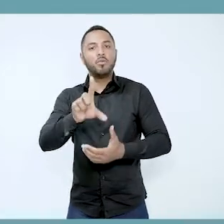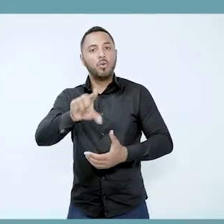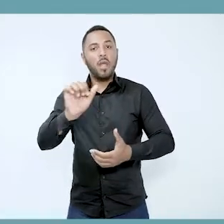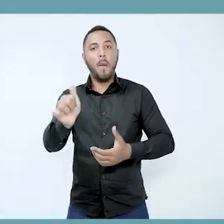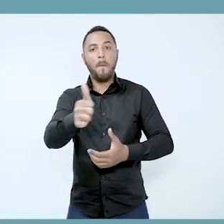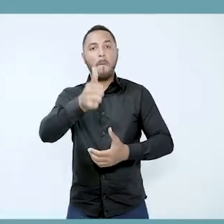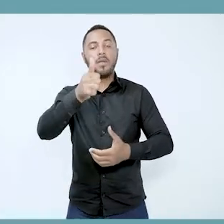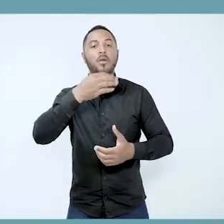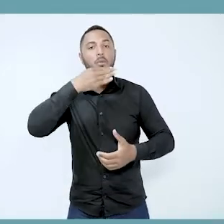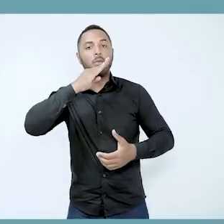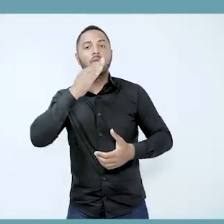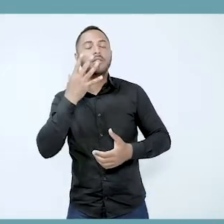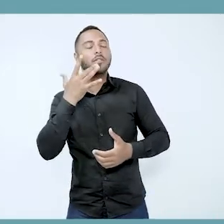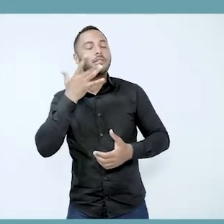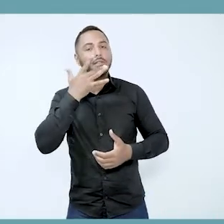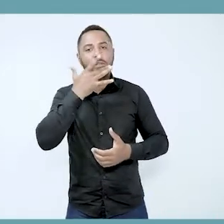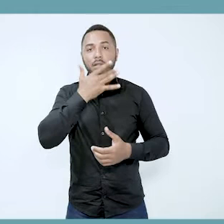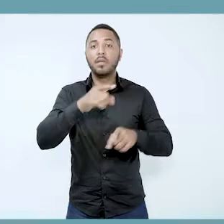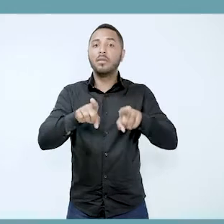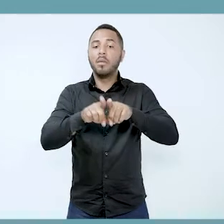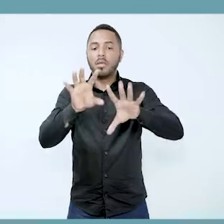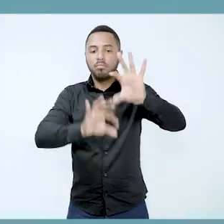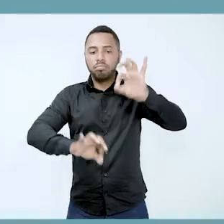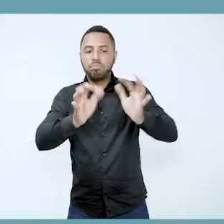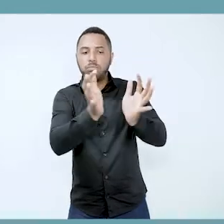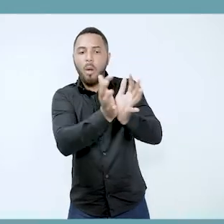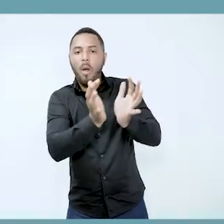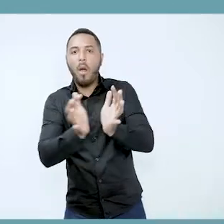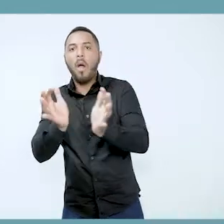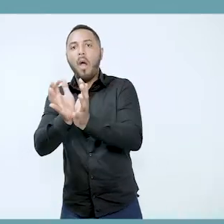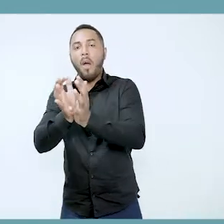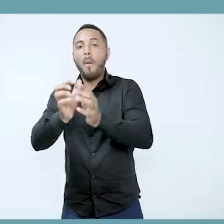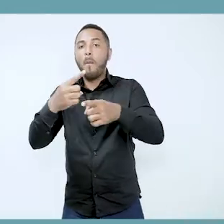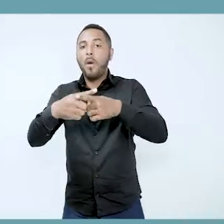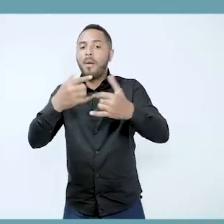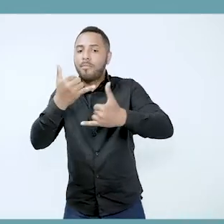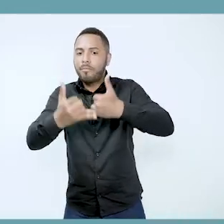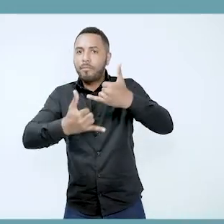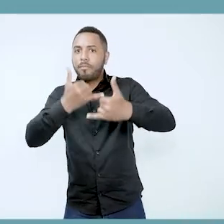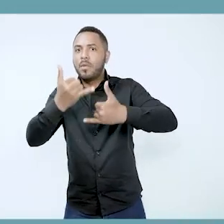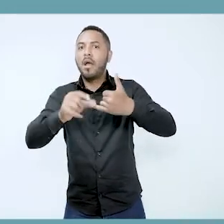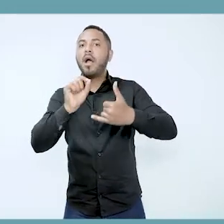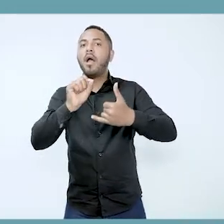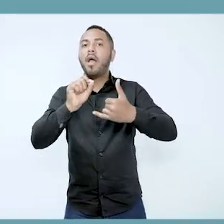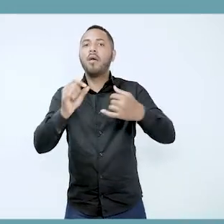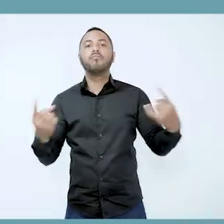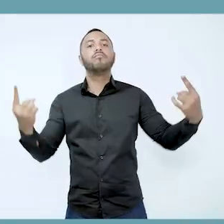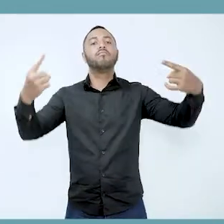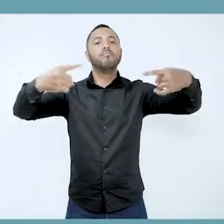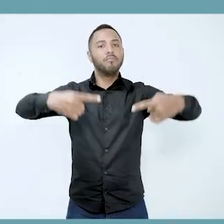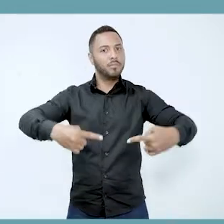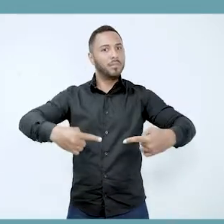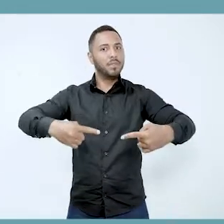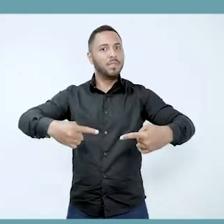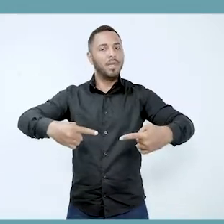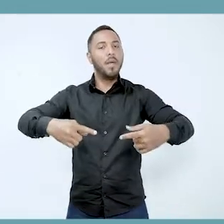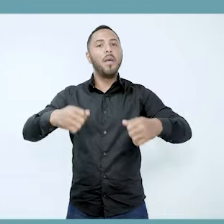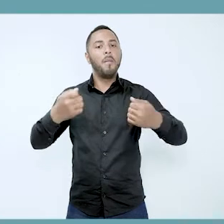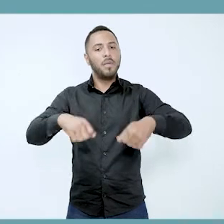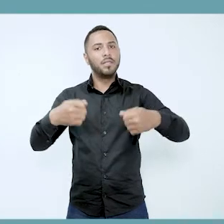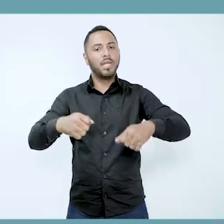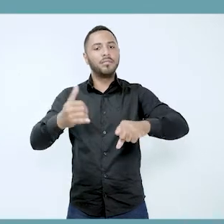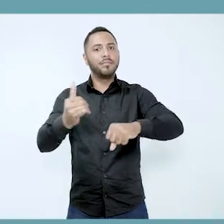saborosos. Dividíamos os times e organizávamos as peladas de fundo de quintal que exigiam